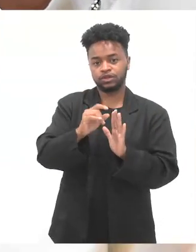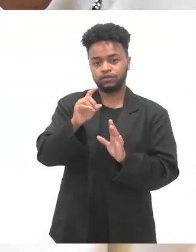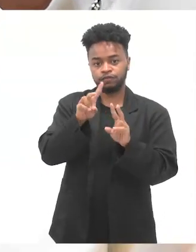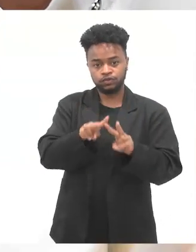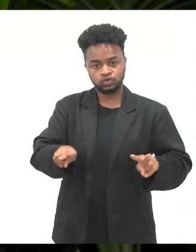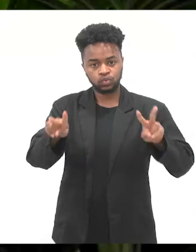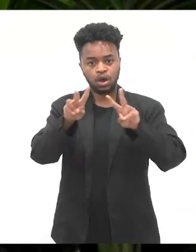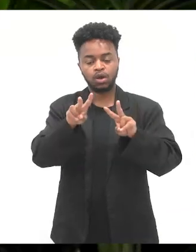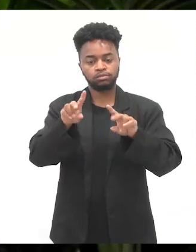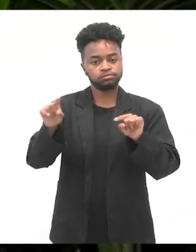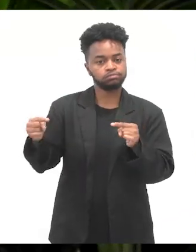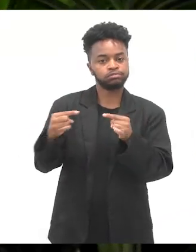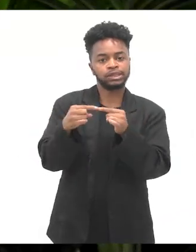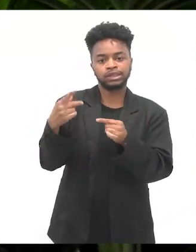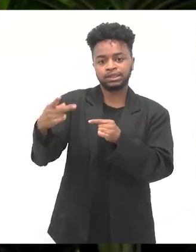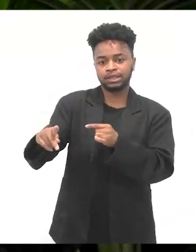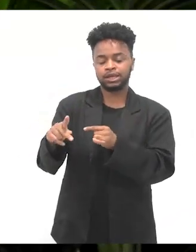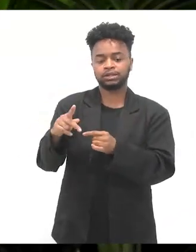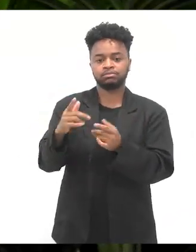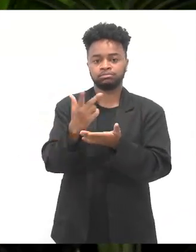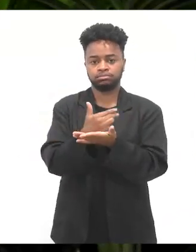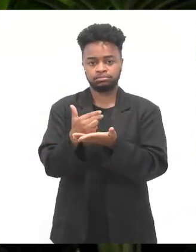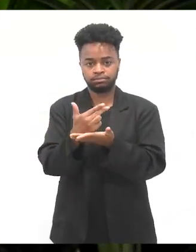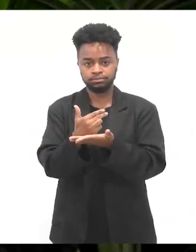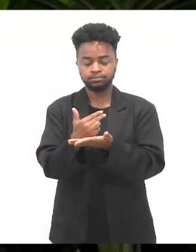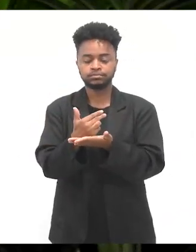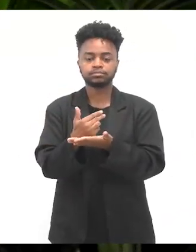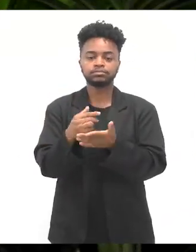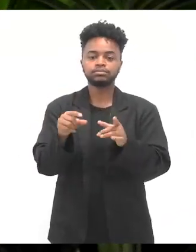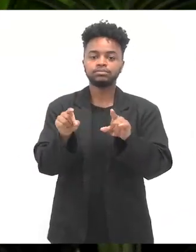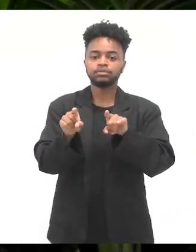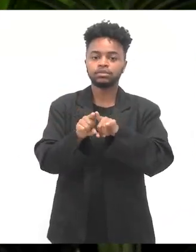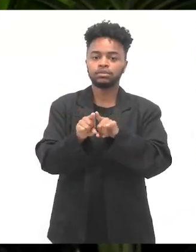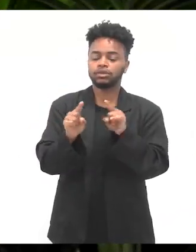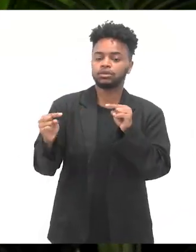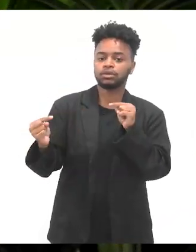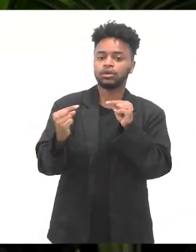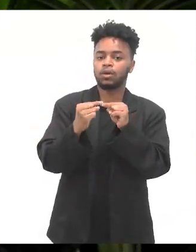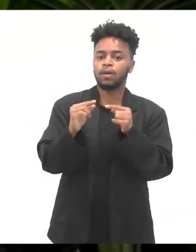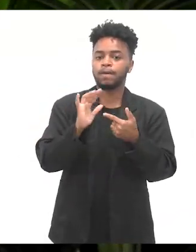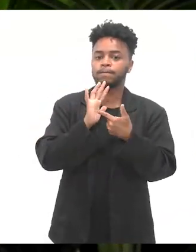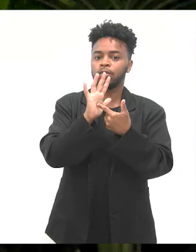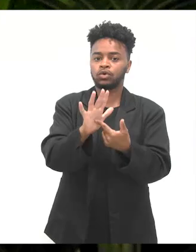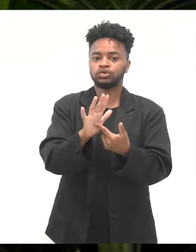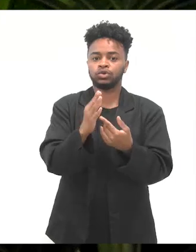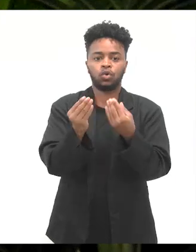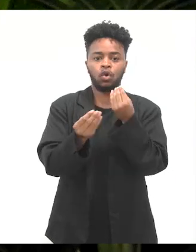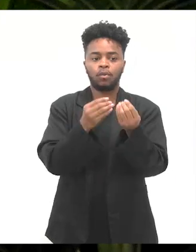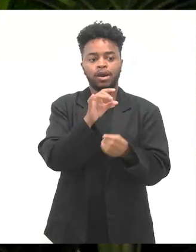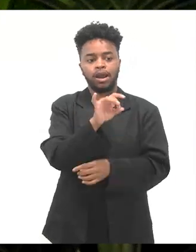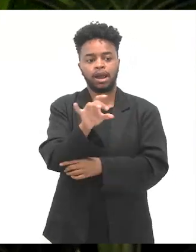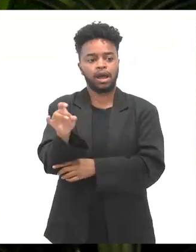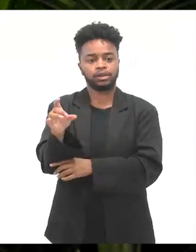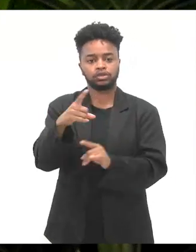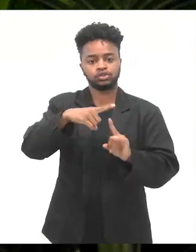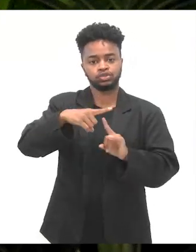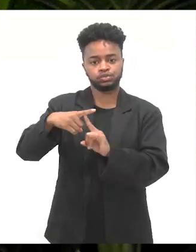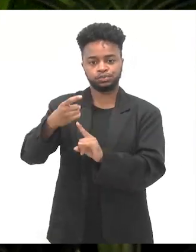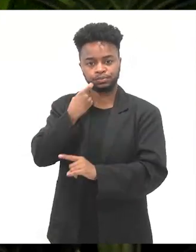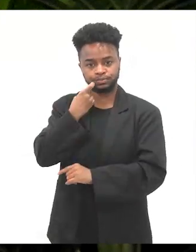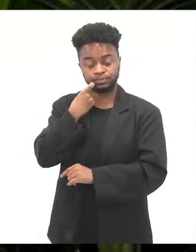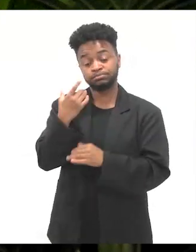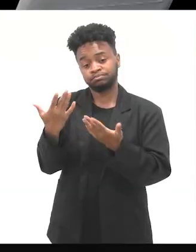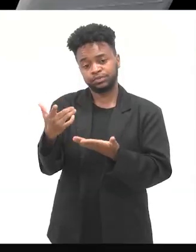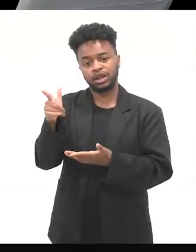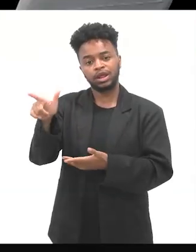do livro partiu dos desenhos dele, e os desenhos refletem, né, cada exemplar também. Então ele conseguiu fazer